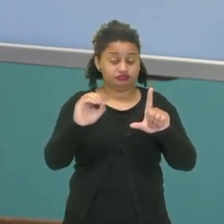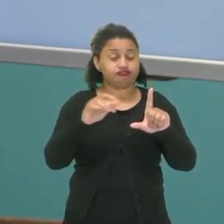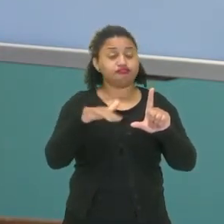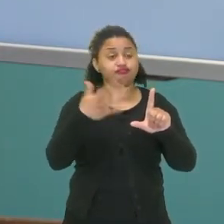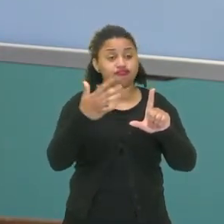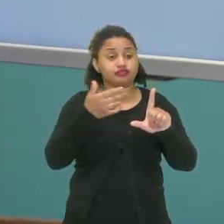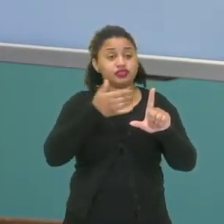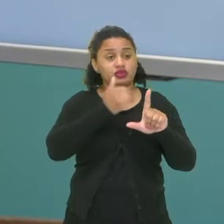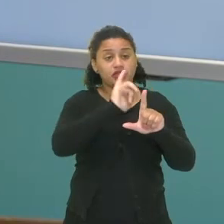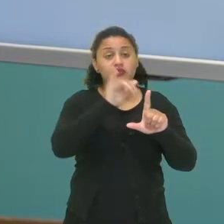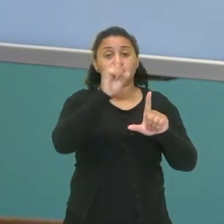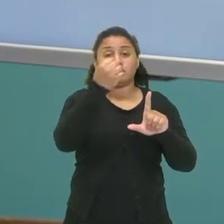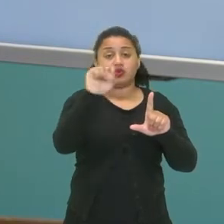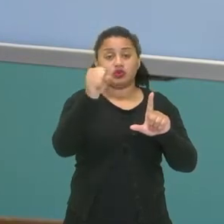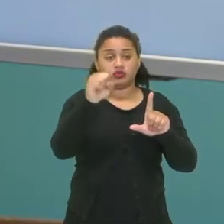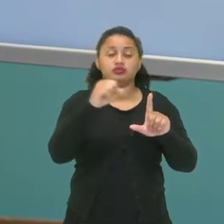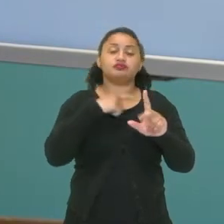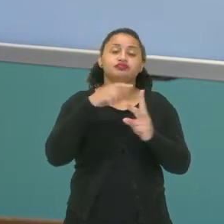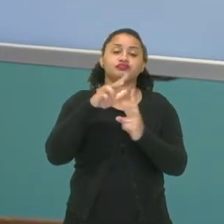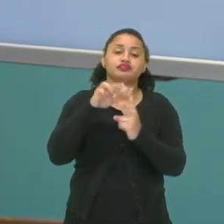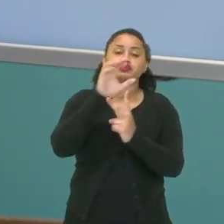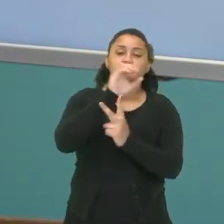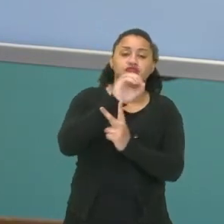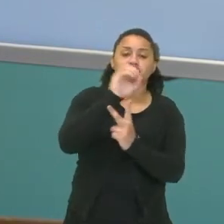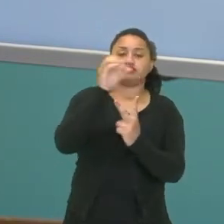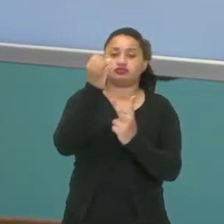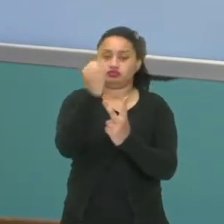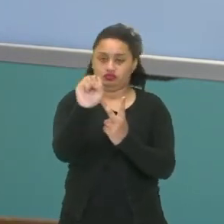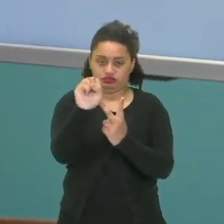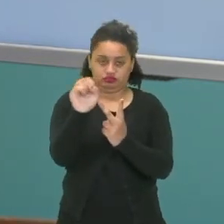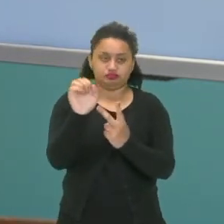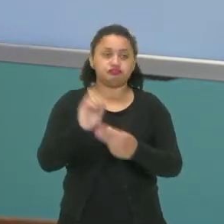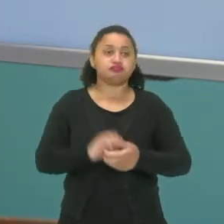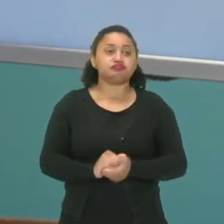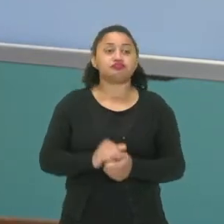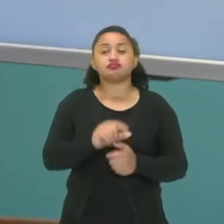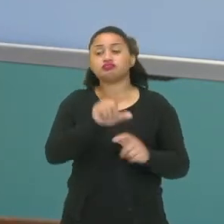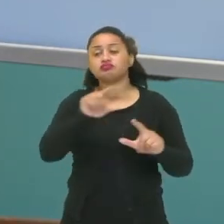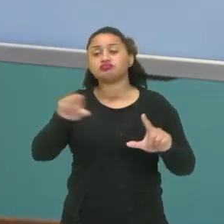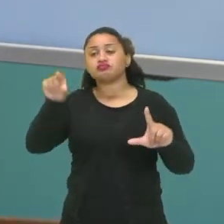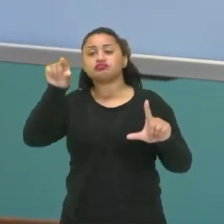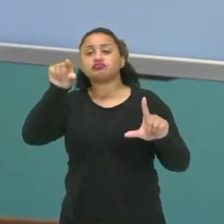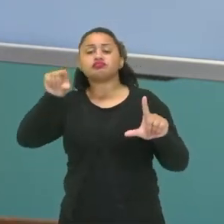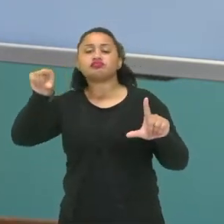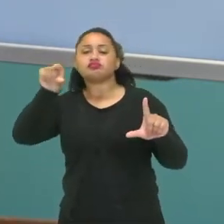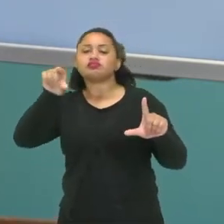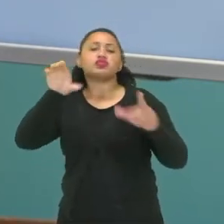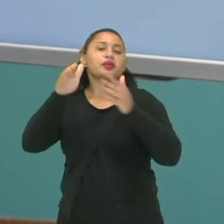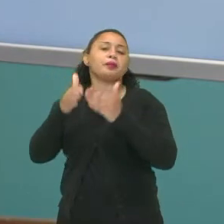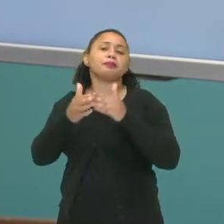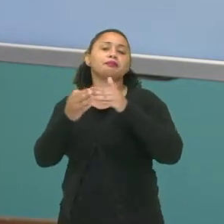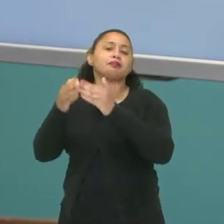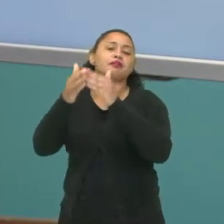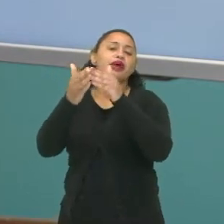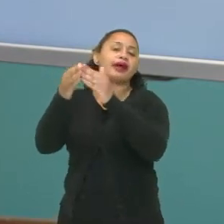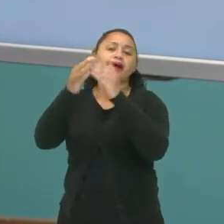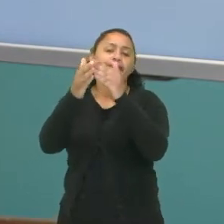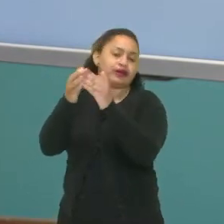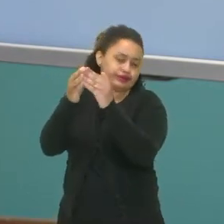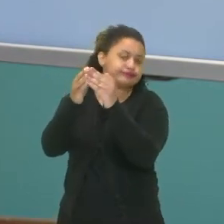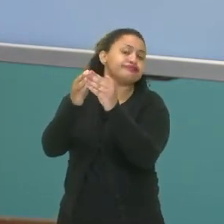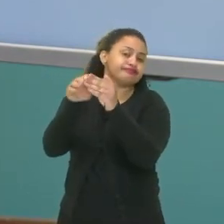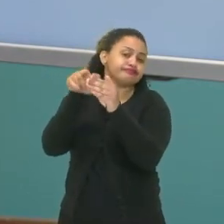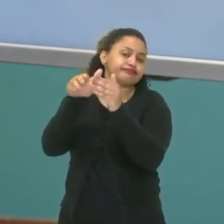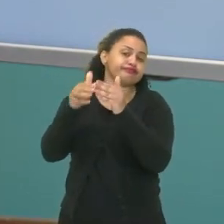vai ser 8. Então eu tenho o par ordenado 0 e 8. E aqui, aonde está exatamente a